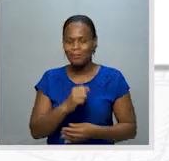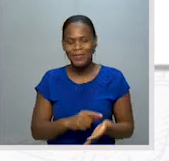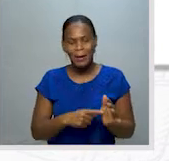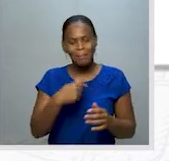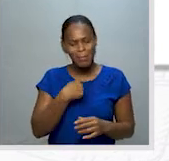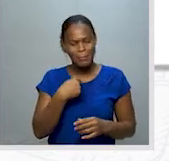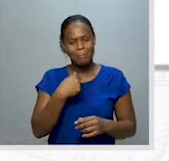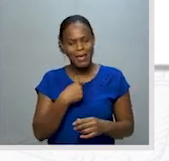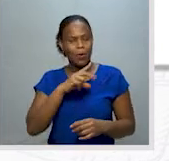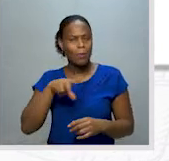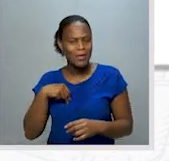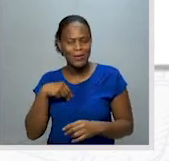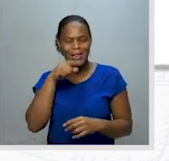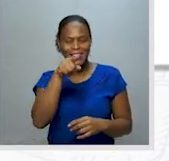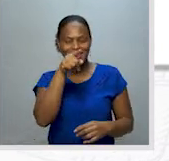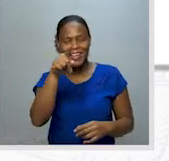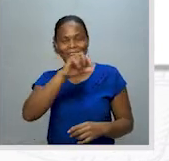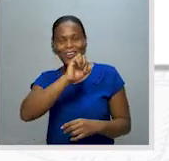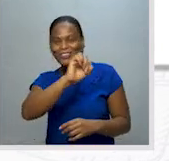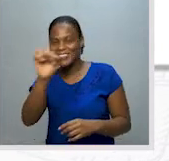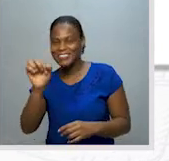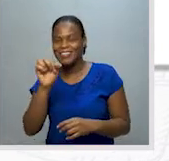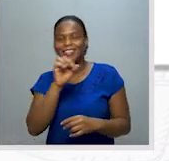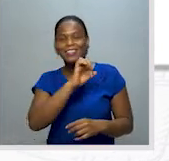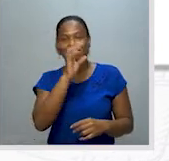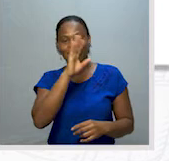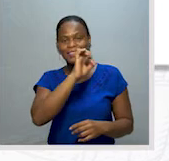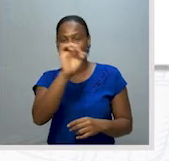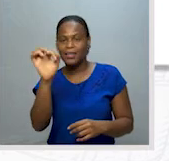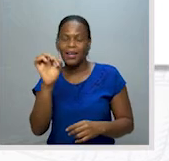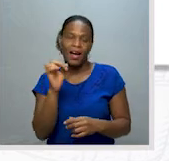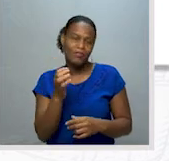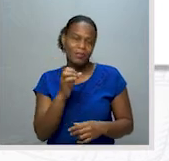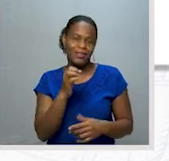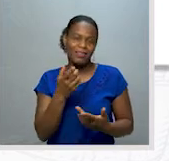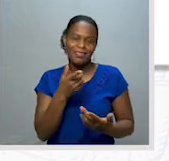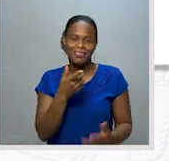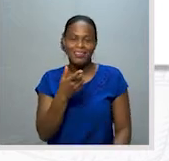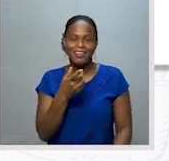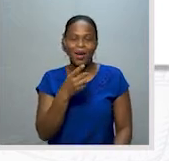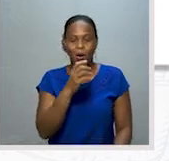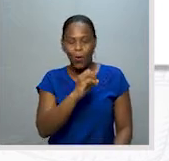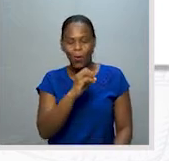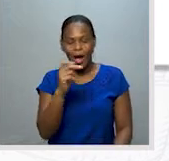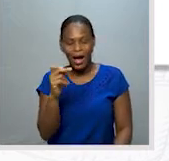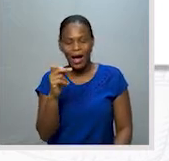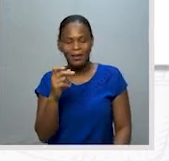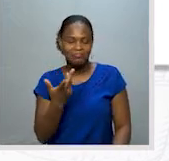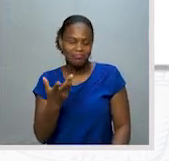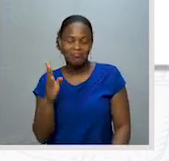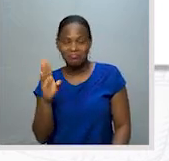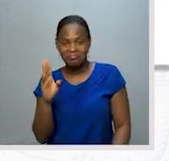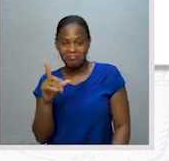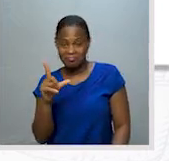mim, comigo, ti, contigo, si, consigo, lhe, nos, nós,